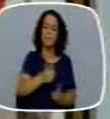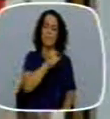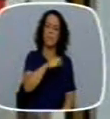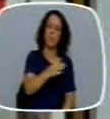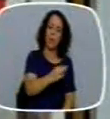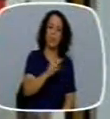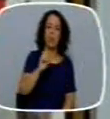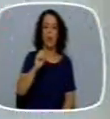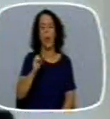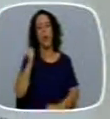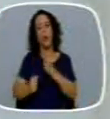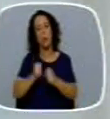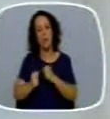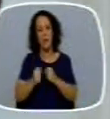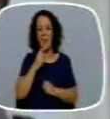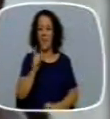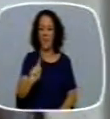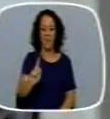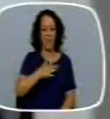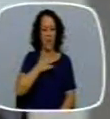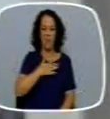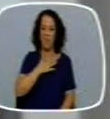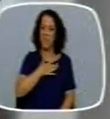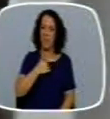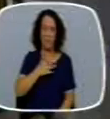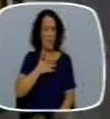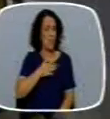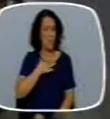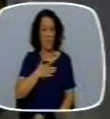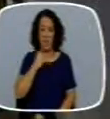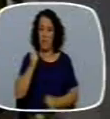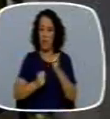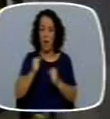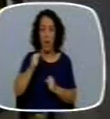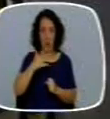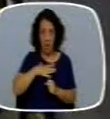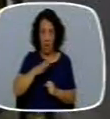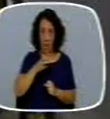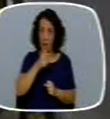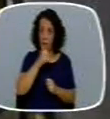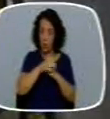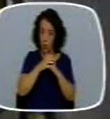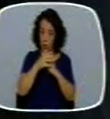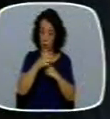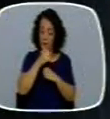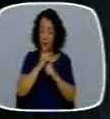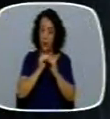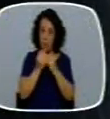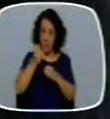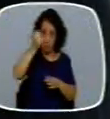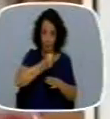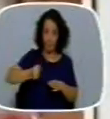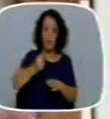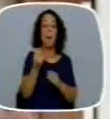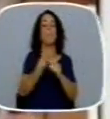4,2 km a correr. Não, não, não quero. Não vou, não quero correr. Ketchup? Boa. Mais 500 metros,